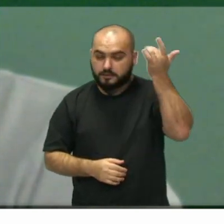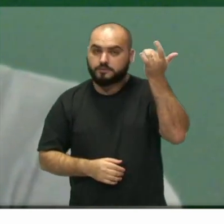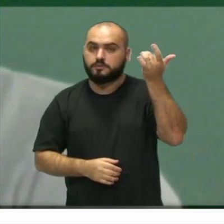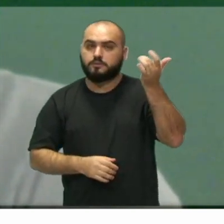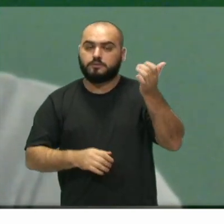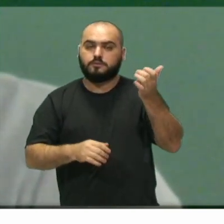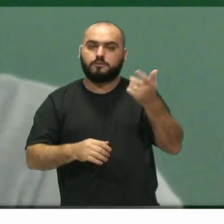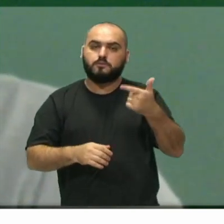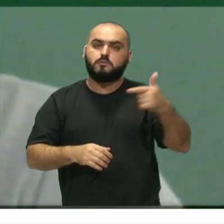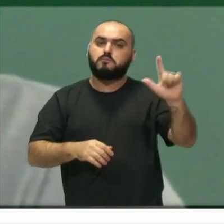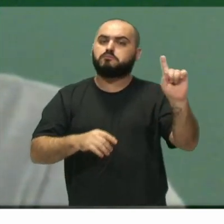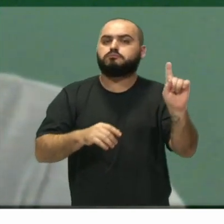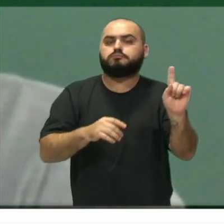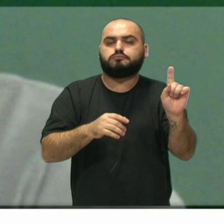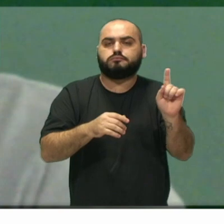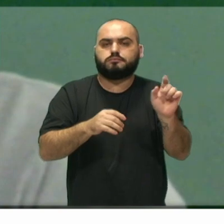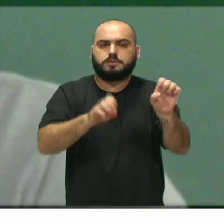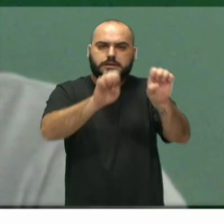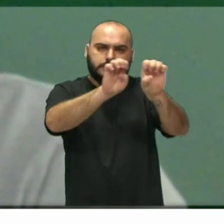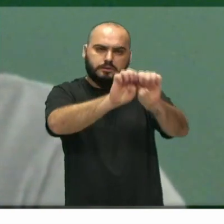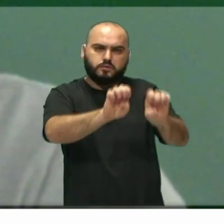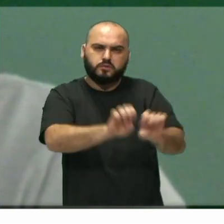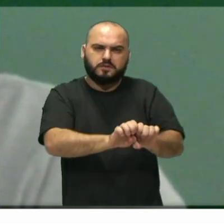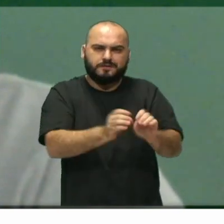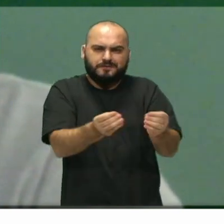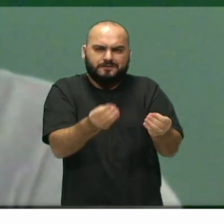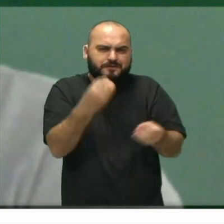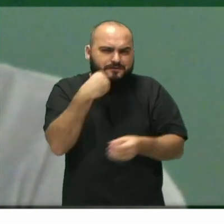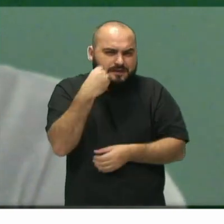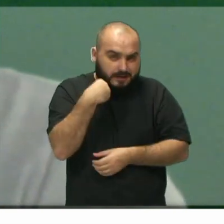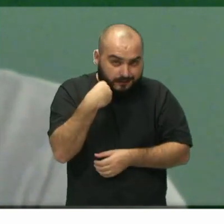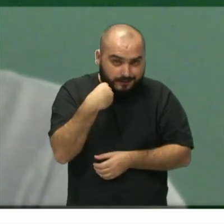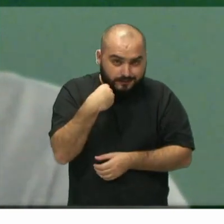outro motivo, alguma certa fragilidade,